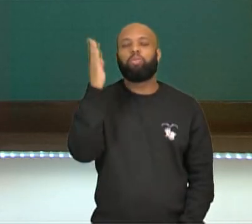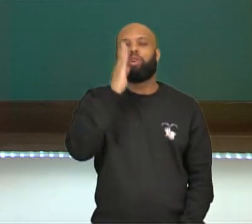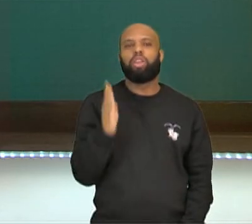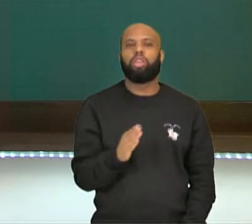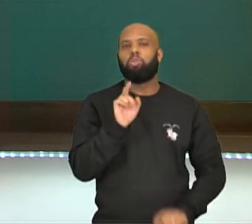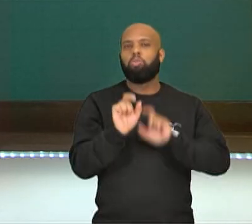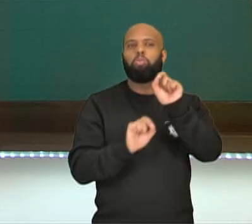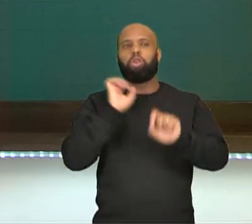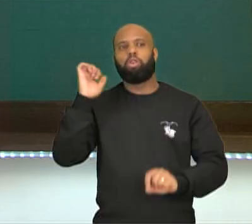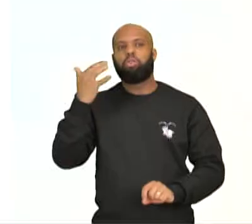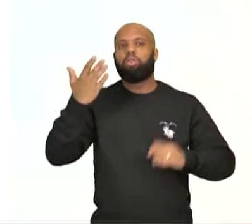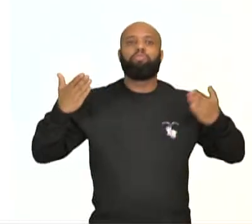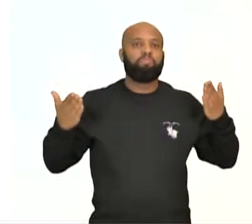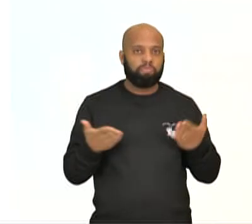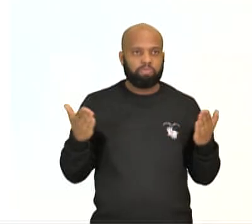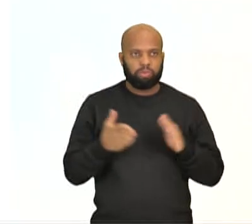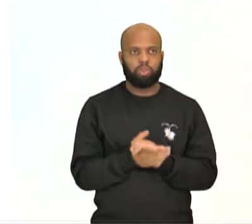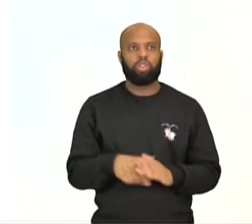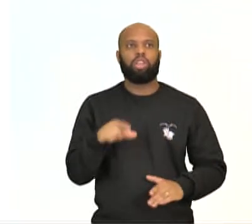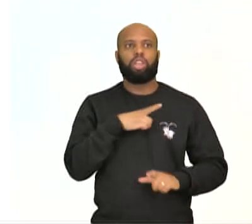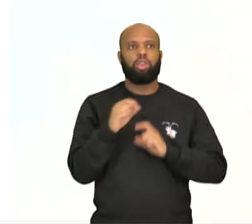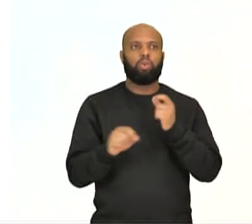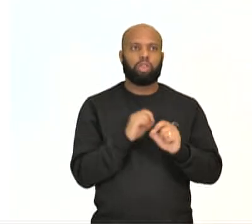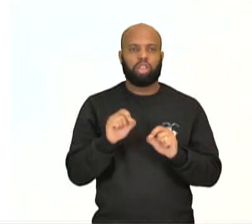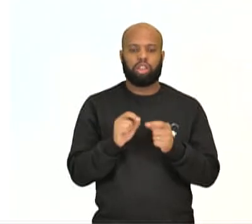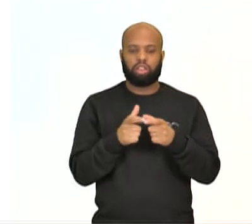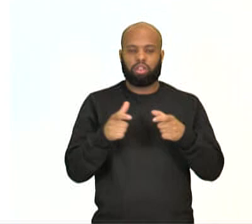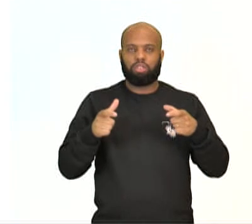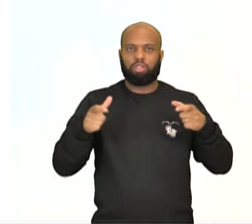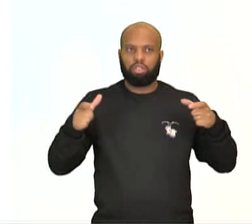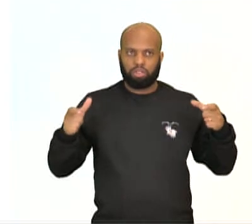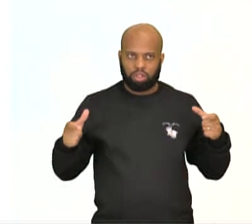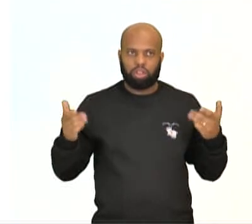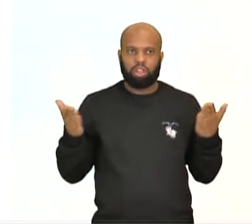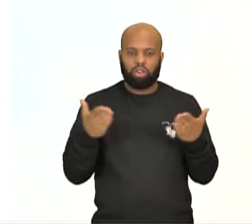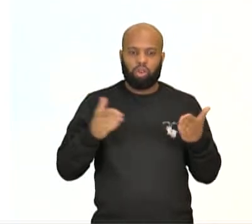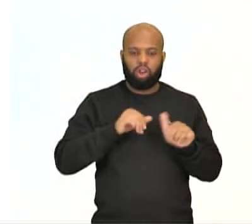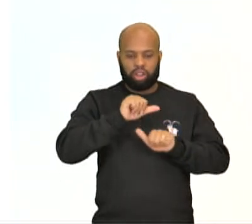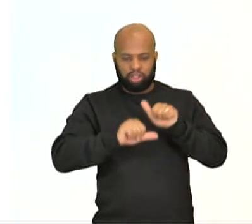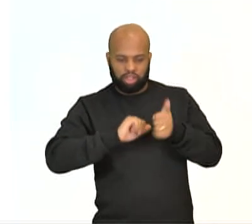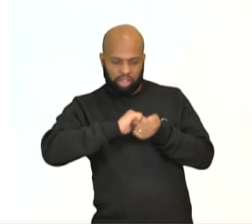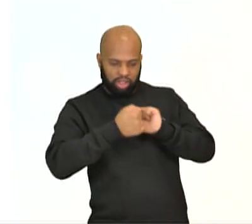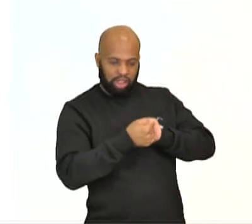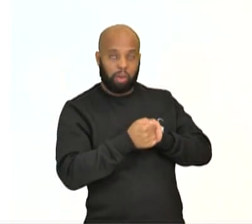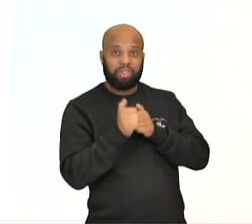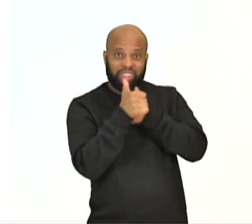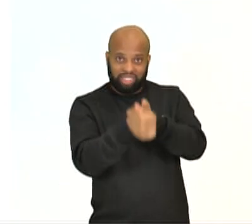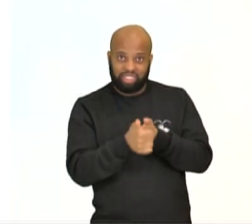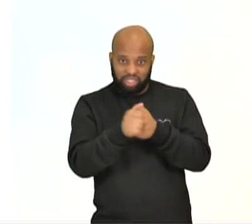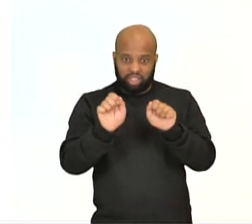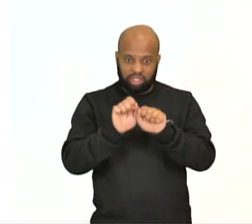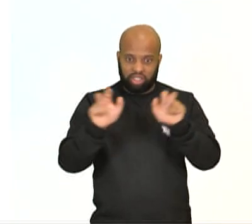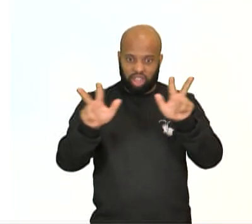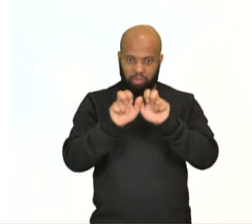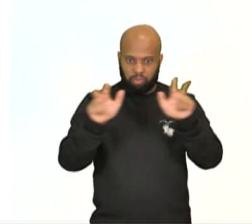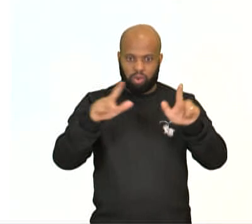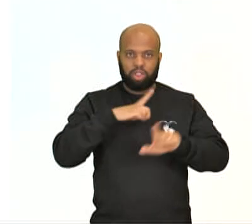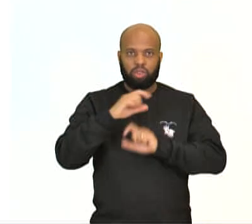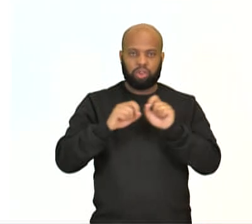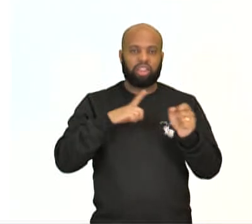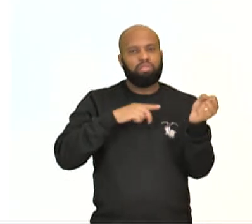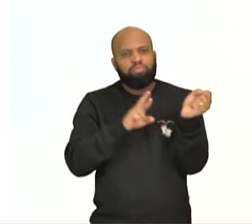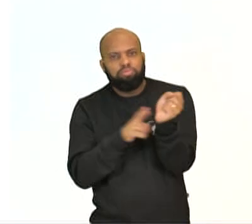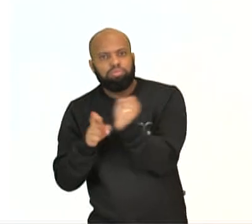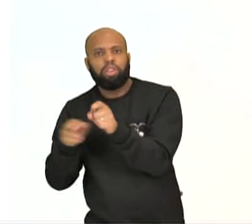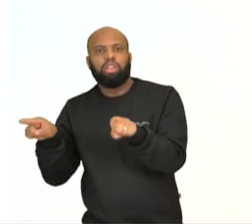O que acontece hoje no Brasil? Cresce incessantemente, se transforma pela moda, é influenciada por ritmos e